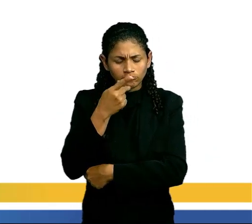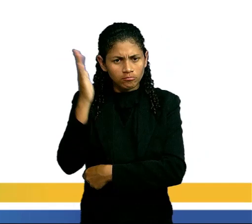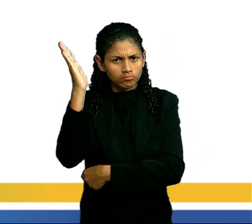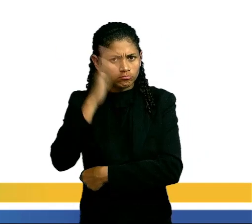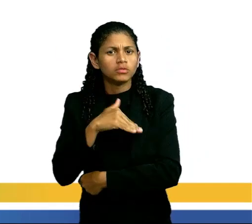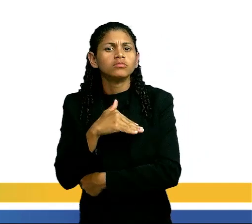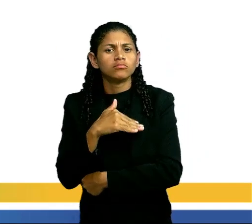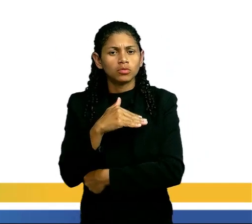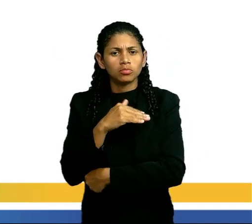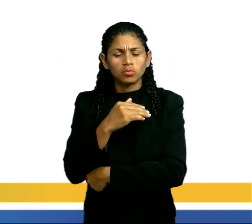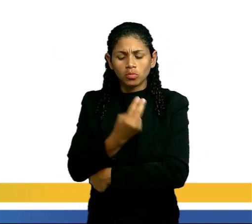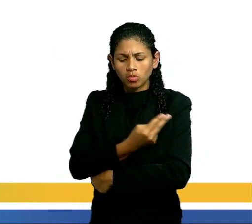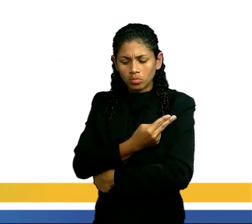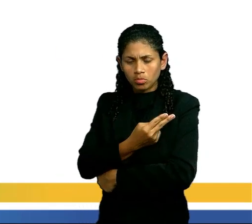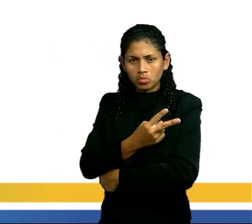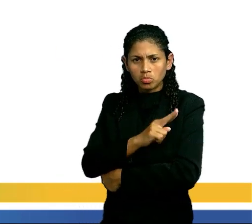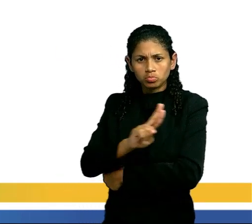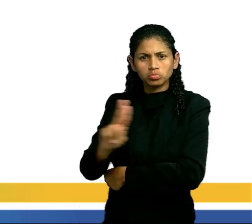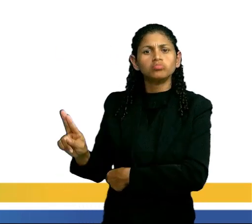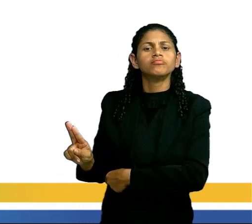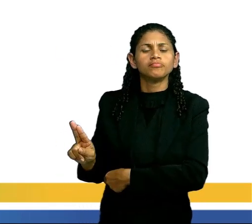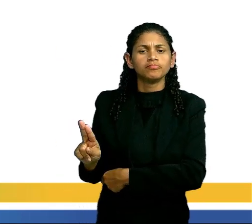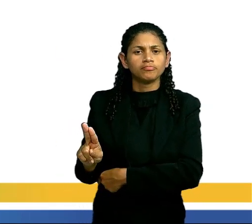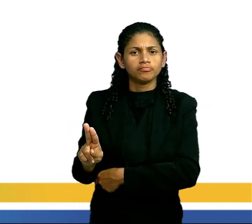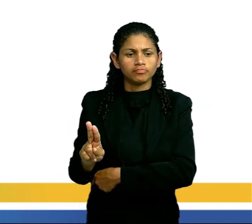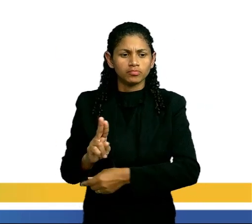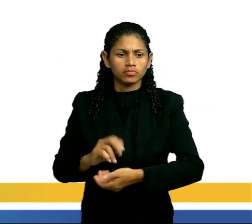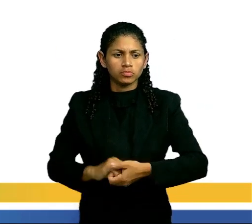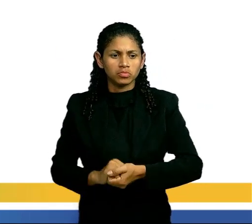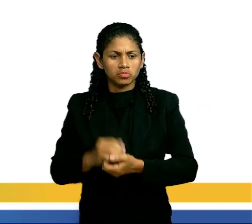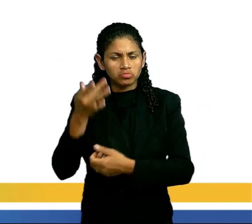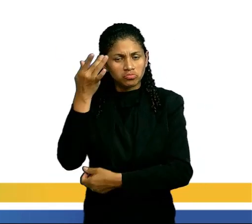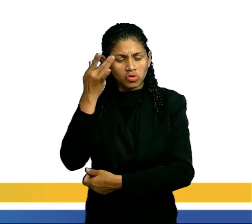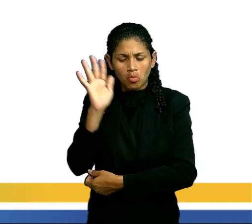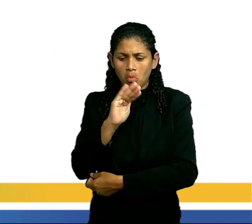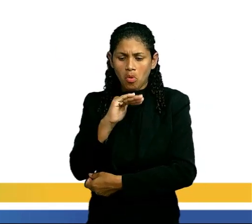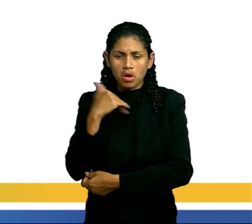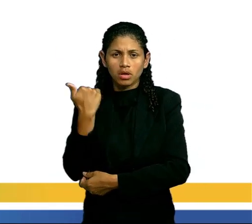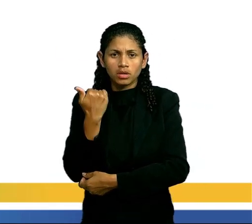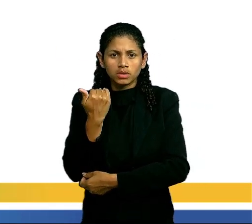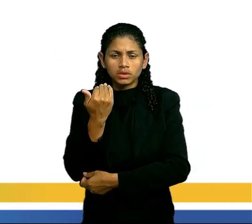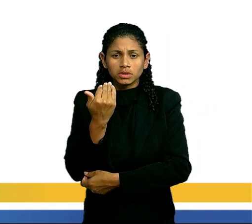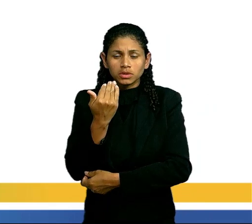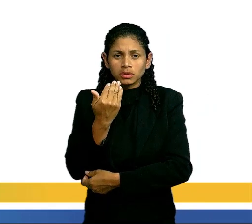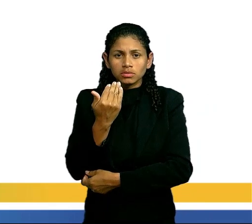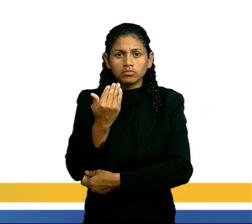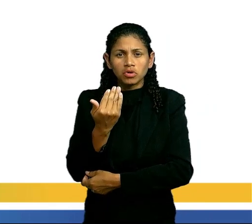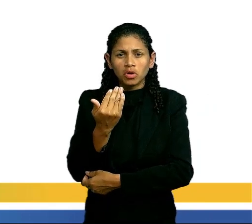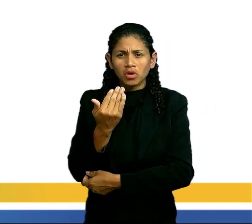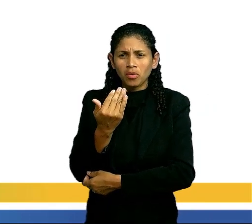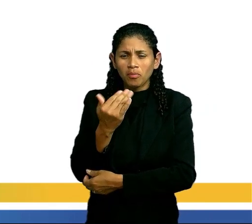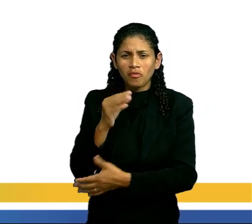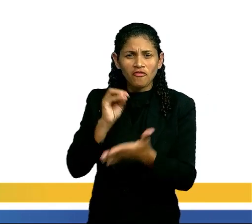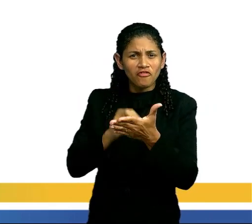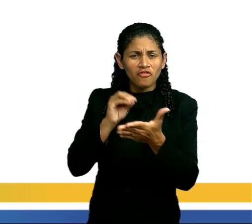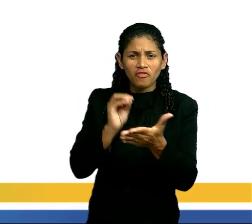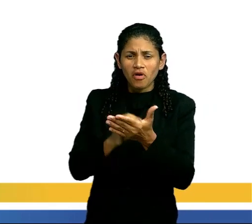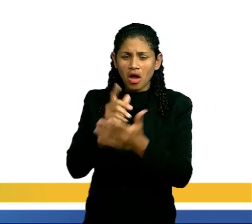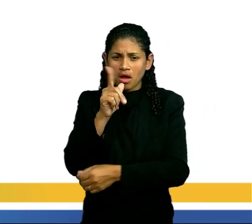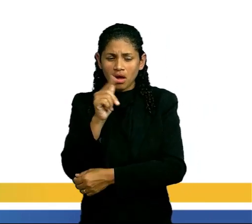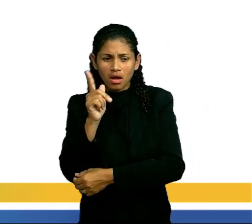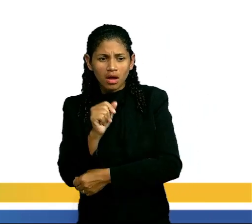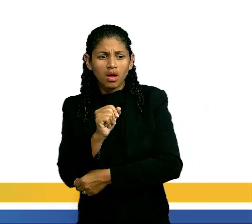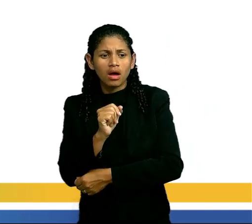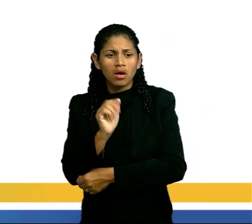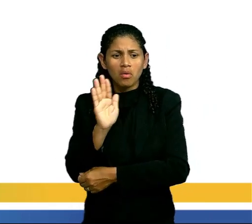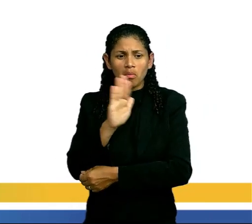nome, deixando de saber se eu vou morrer de sede ou se vou morrer de fome. Mas a filosofia hoje me